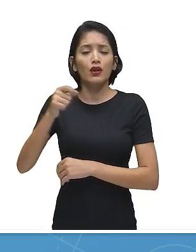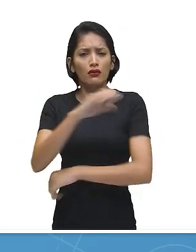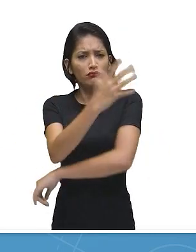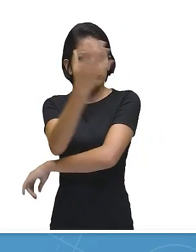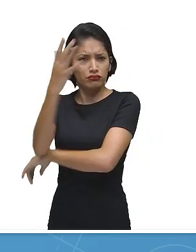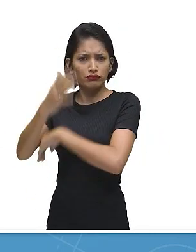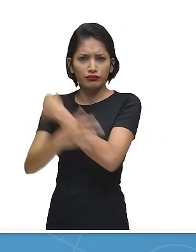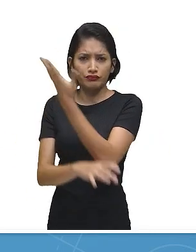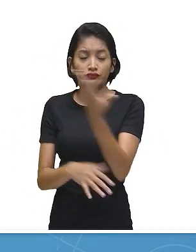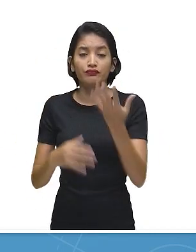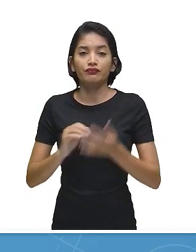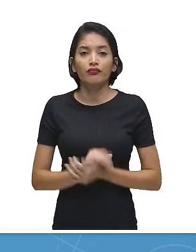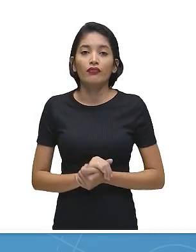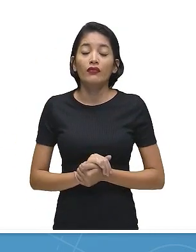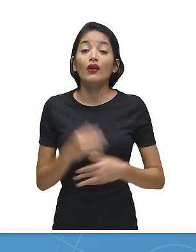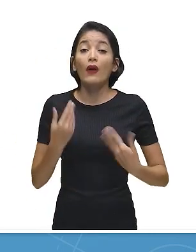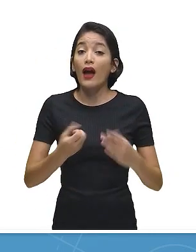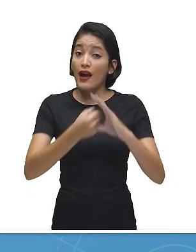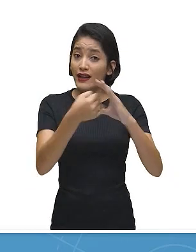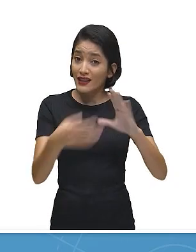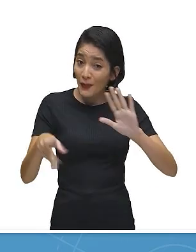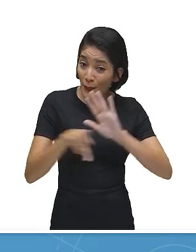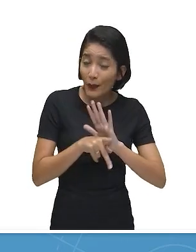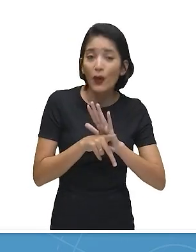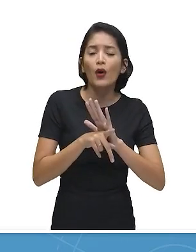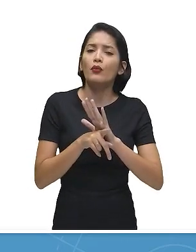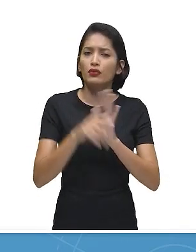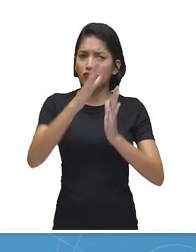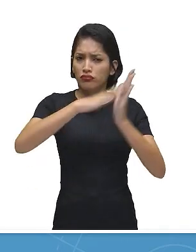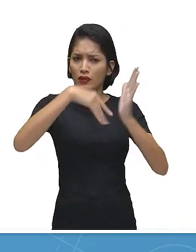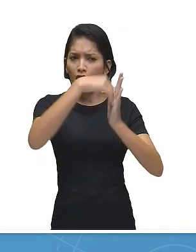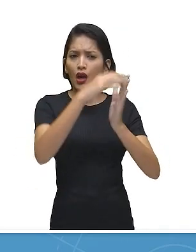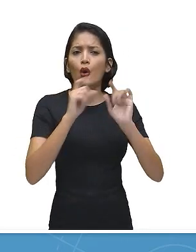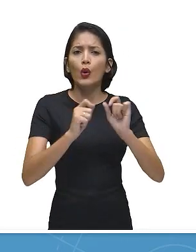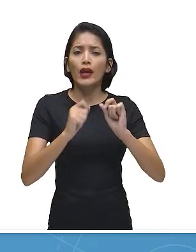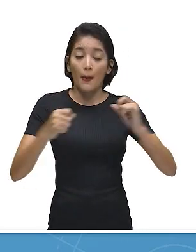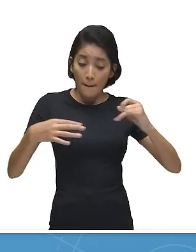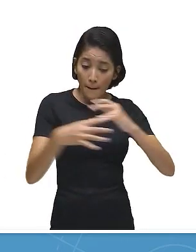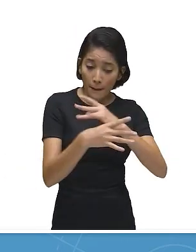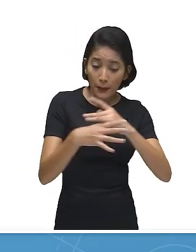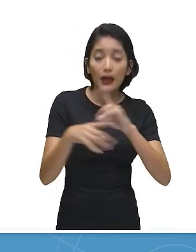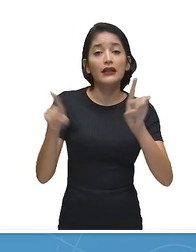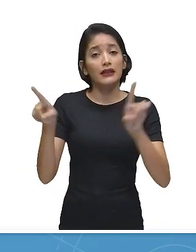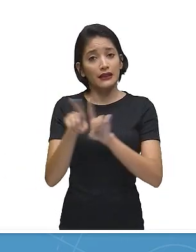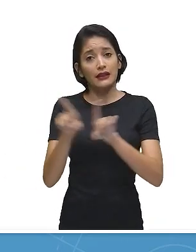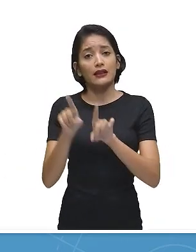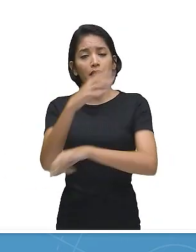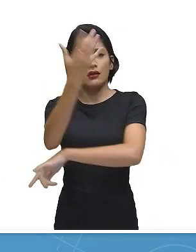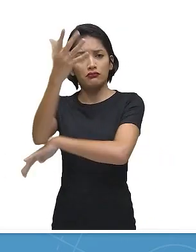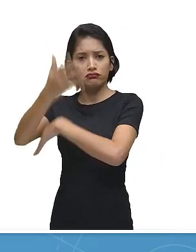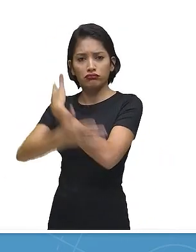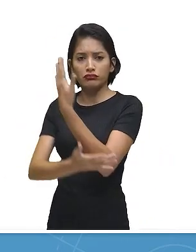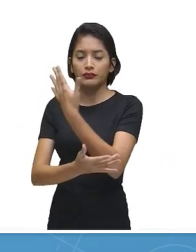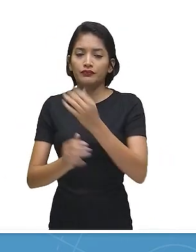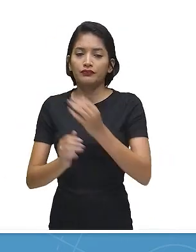longe. Então vamos agora observar algumas obras de arte desse artista holandês. Aqui, como vocês podem